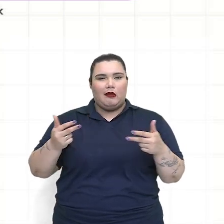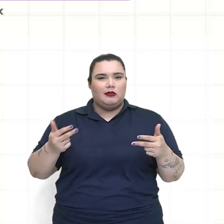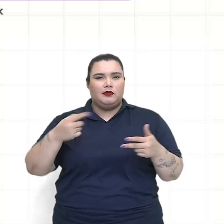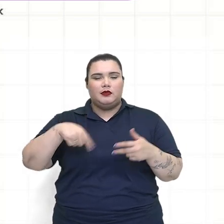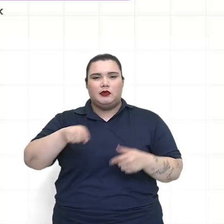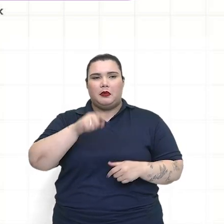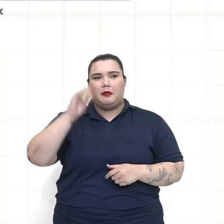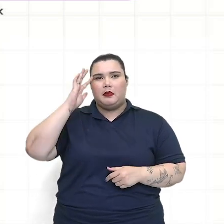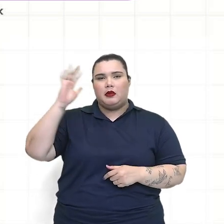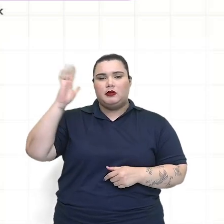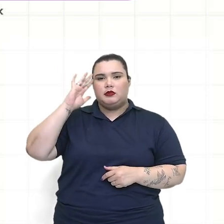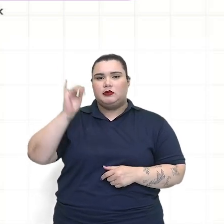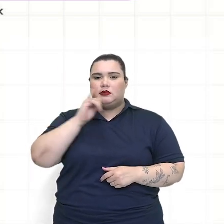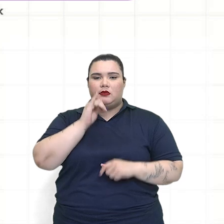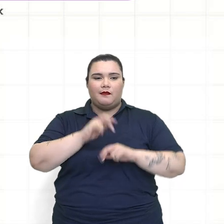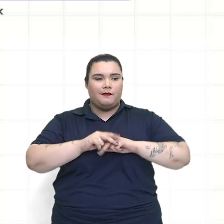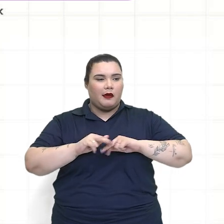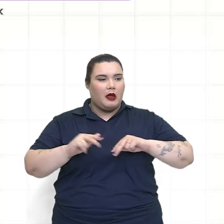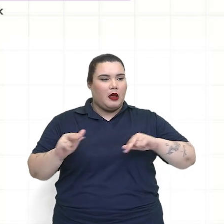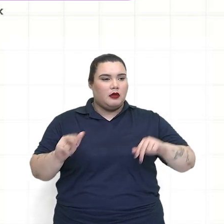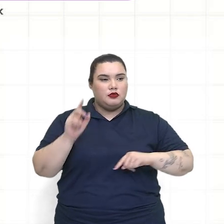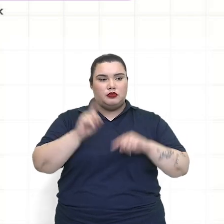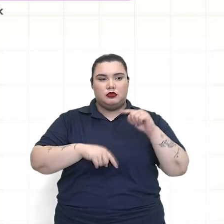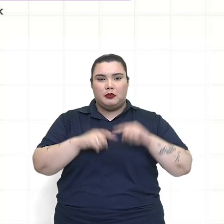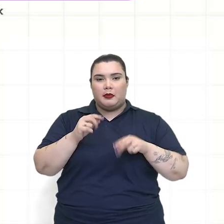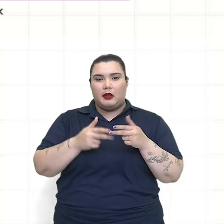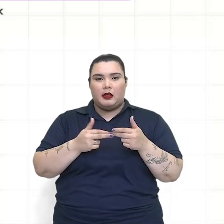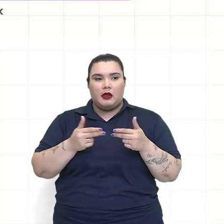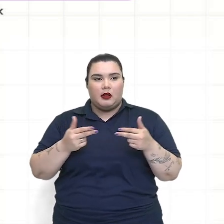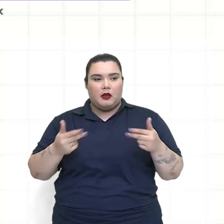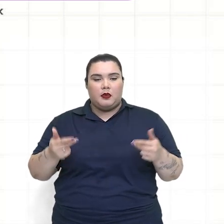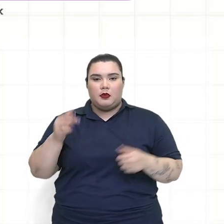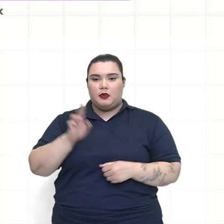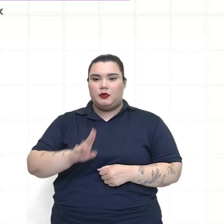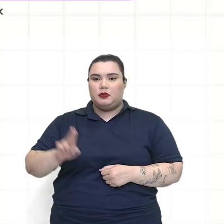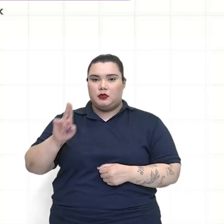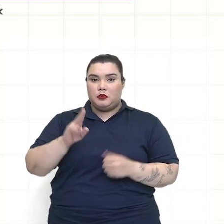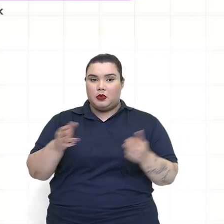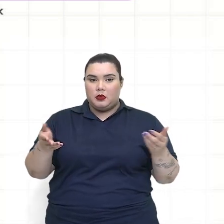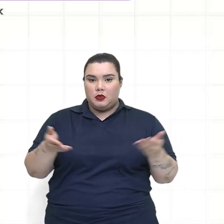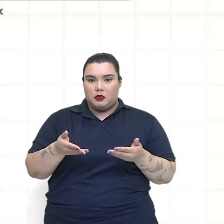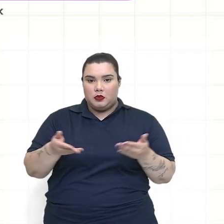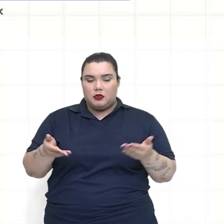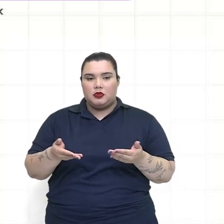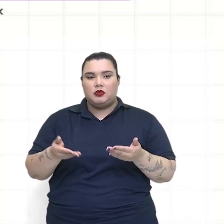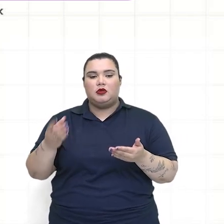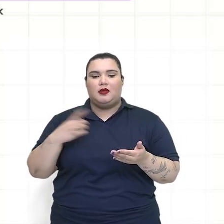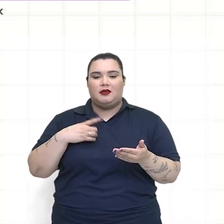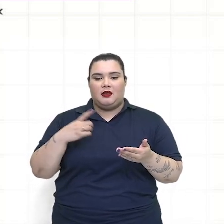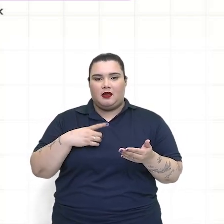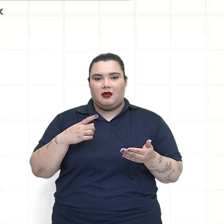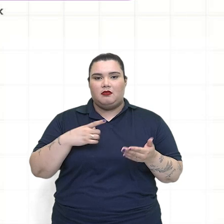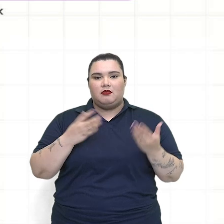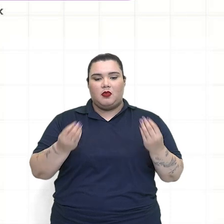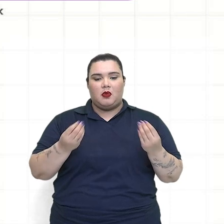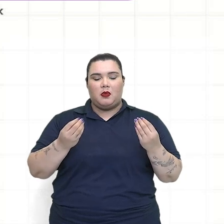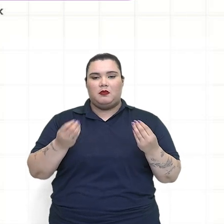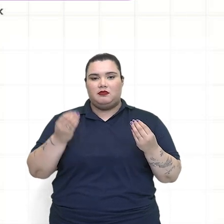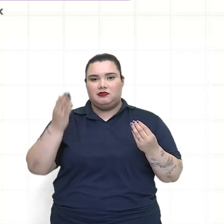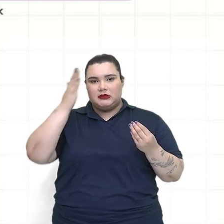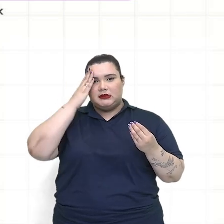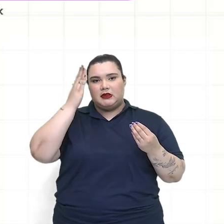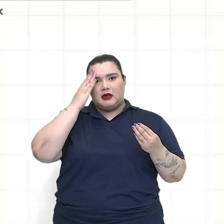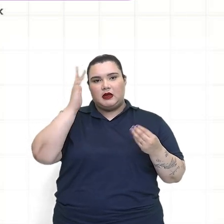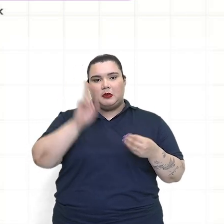Imagine as inúmeras ferramentas que nós utilizamos hoje, graças, né, ao